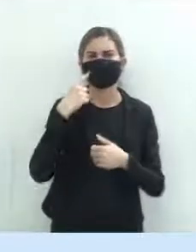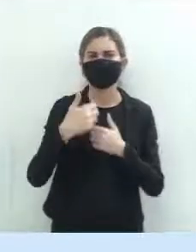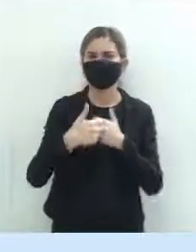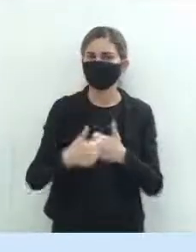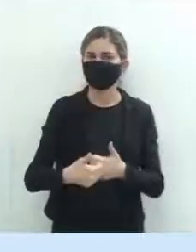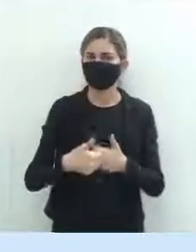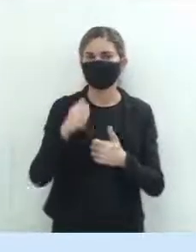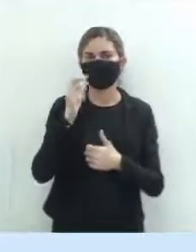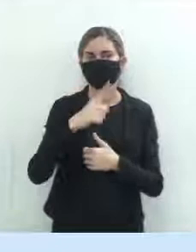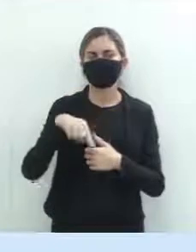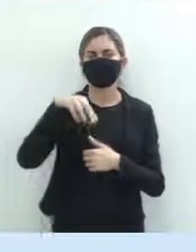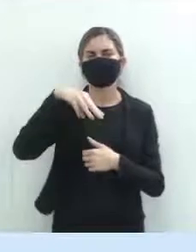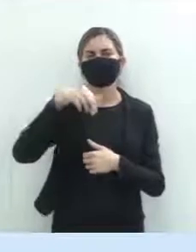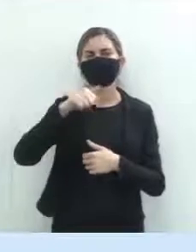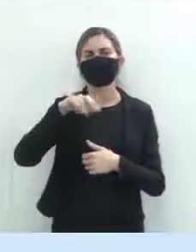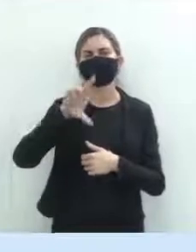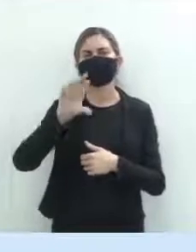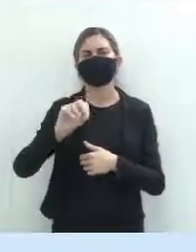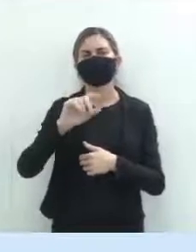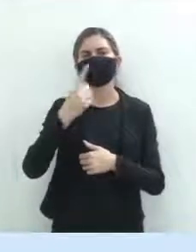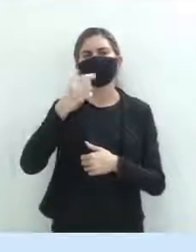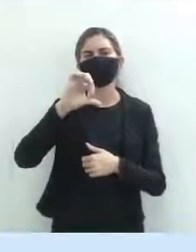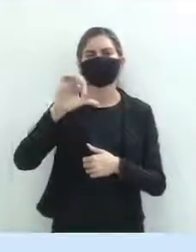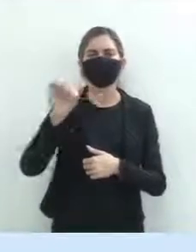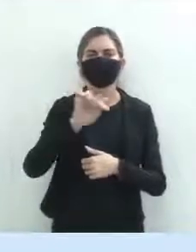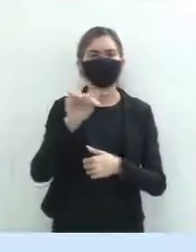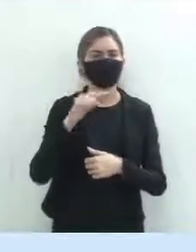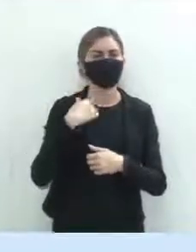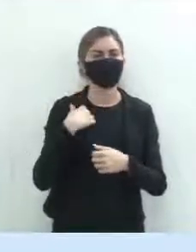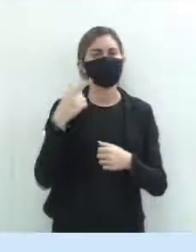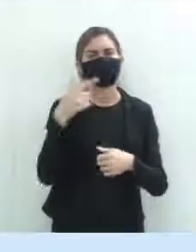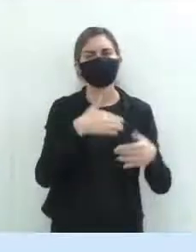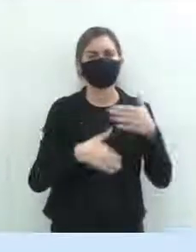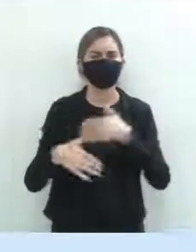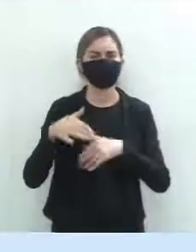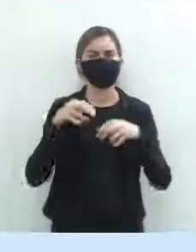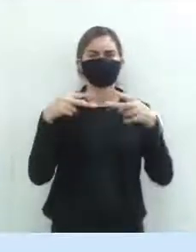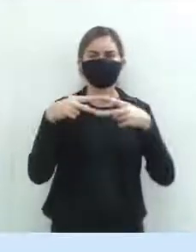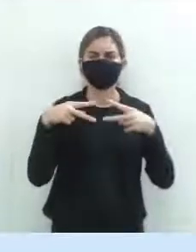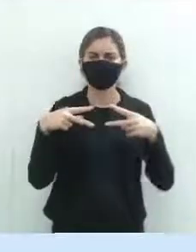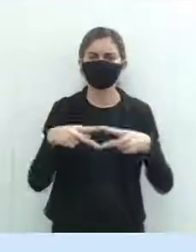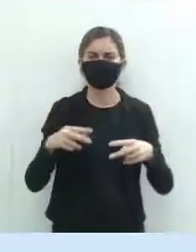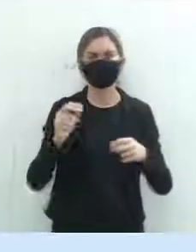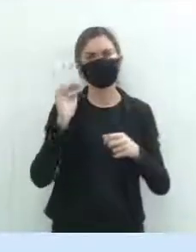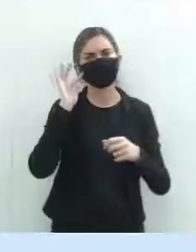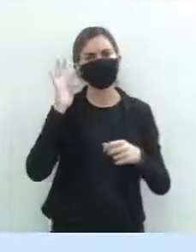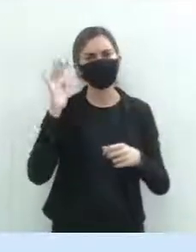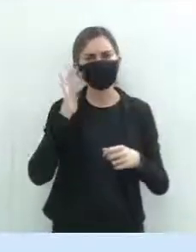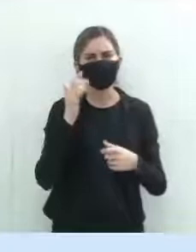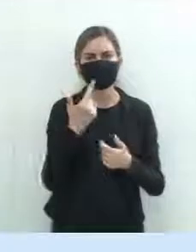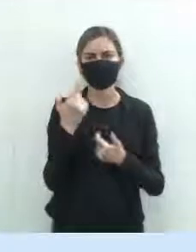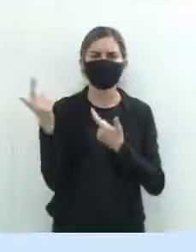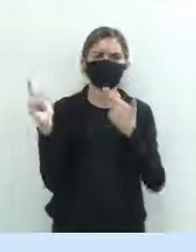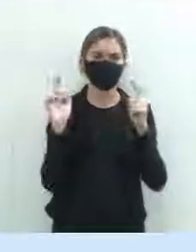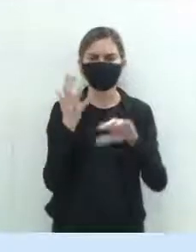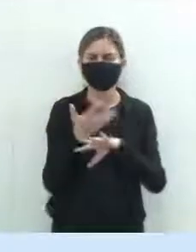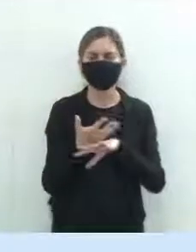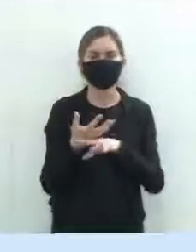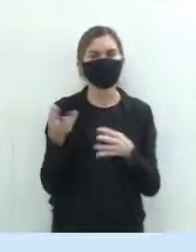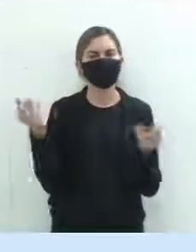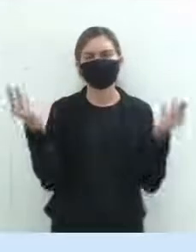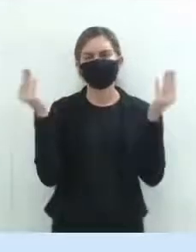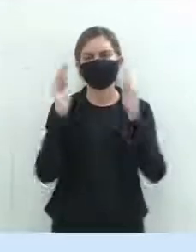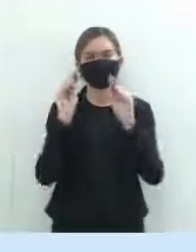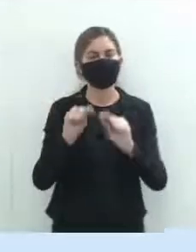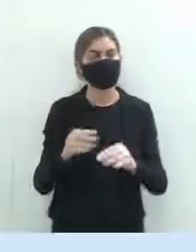@Marconi1977. Aí você vai poder participar, lá vou colocar links de filosofia, de outras disciplinas, para